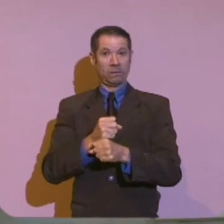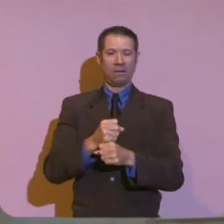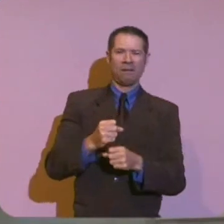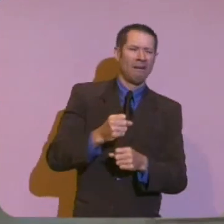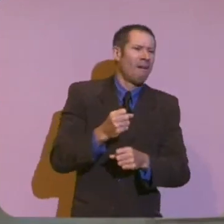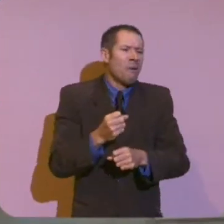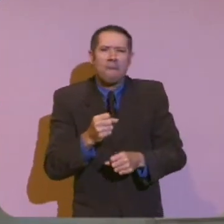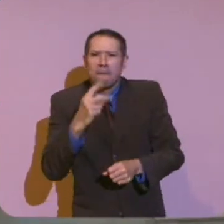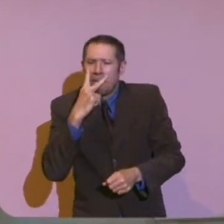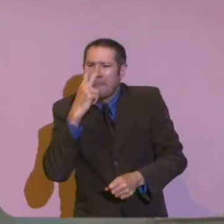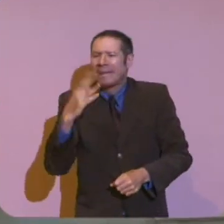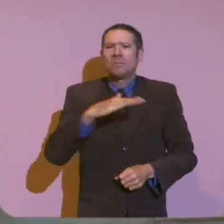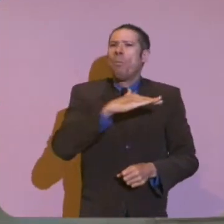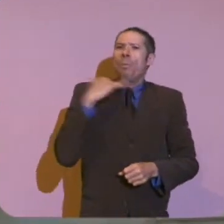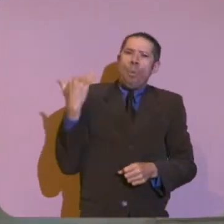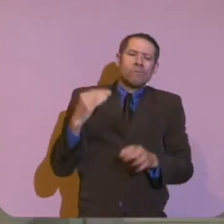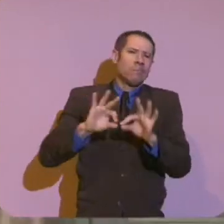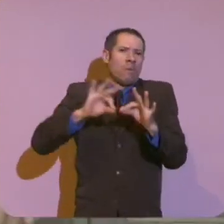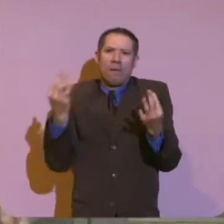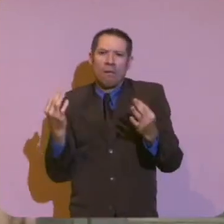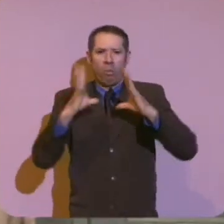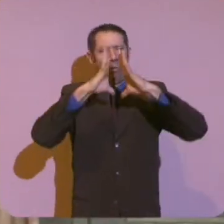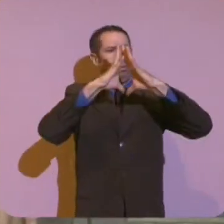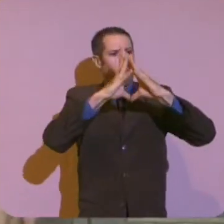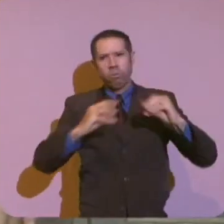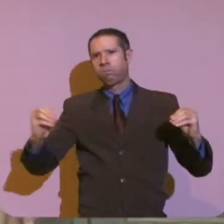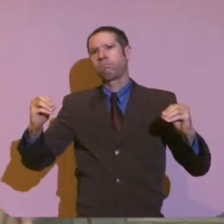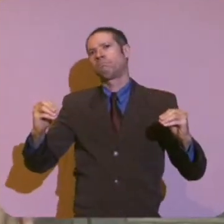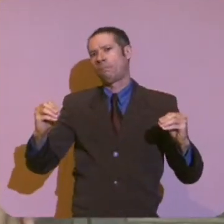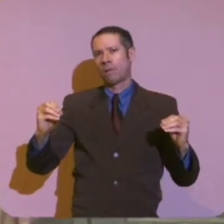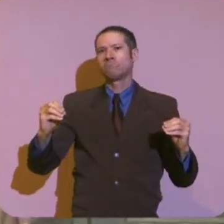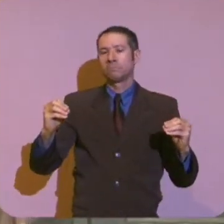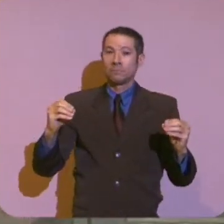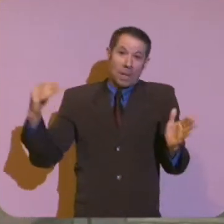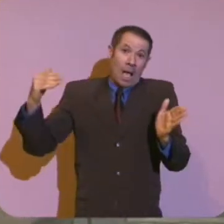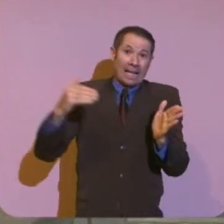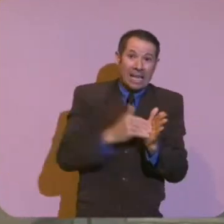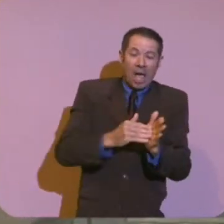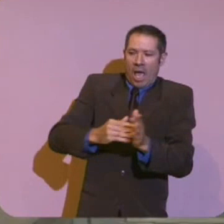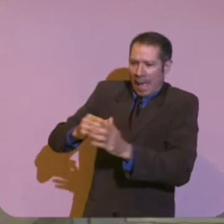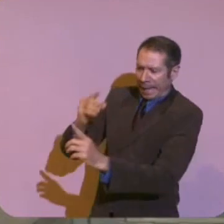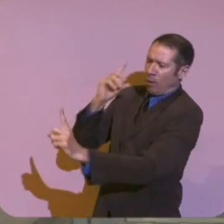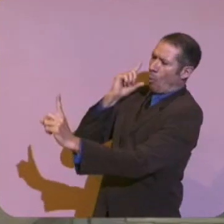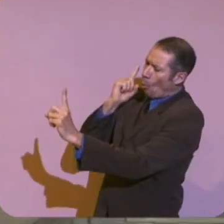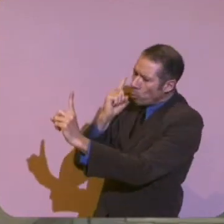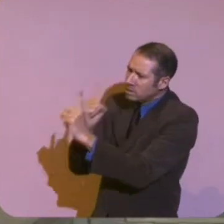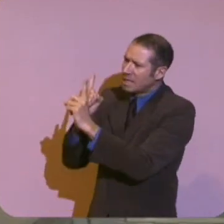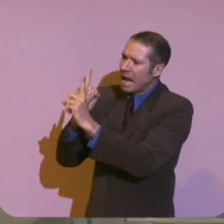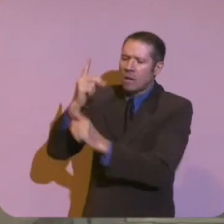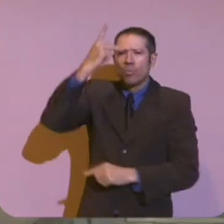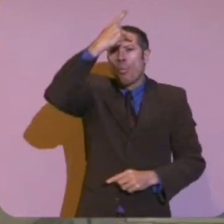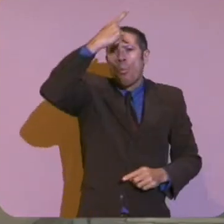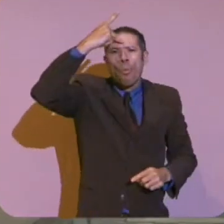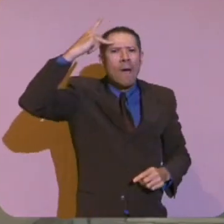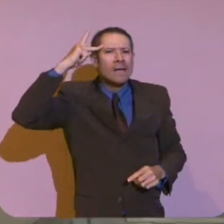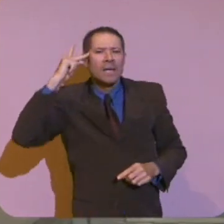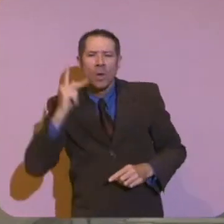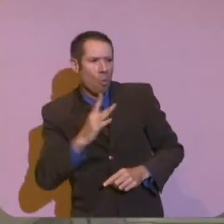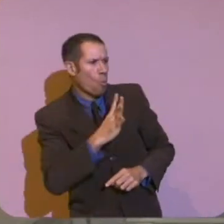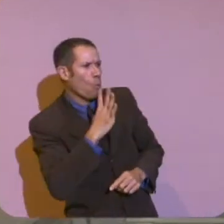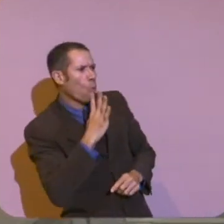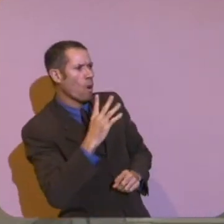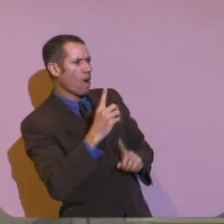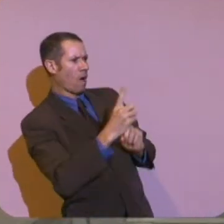morto, porque ele simplesmente desapareceu, até que foi encontrado por alguém que o